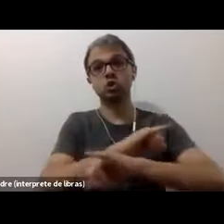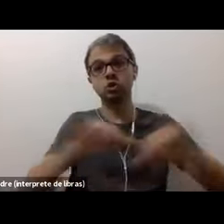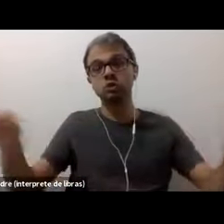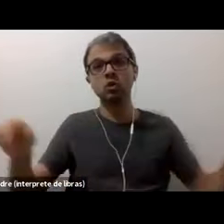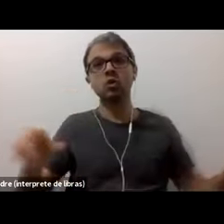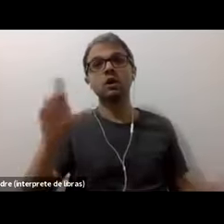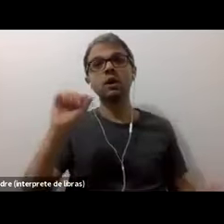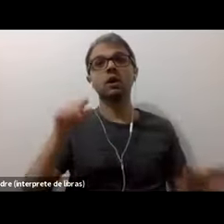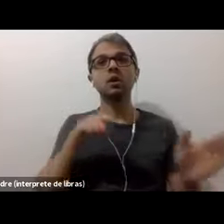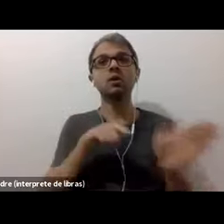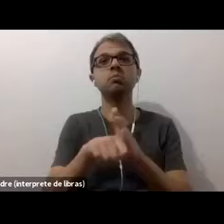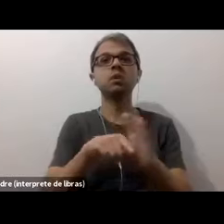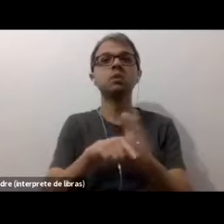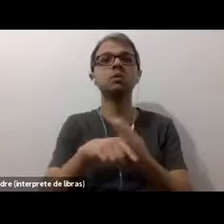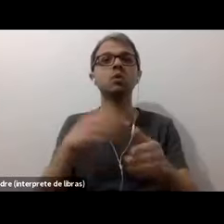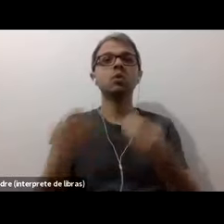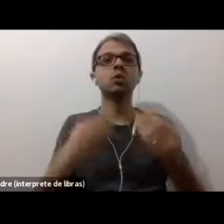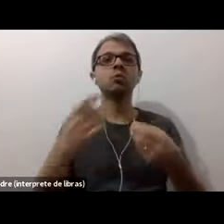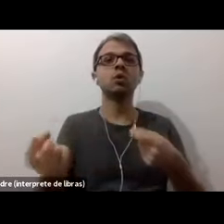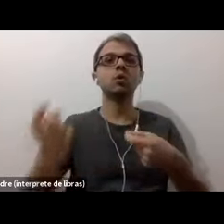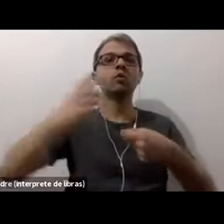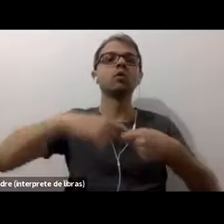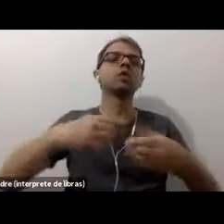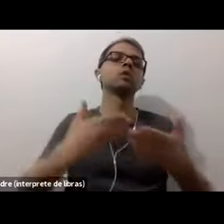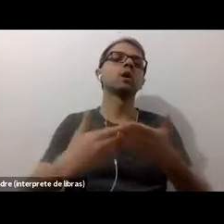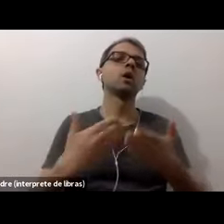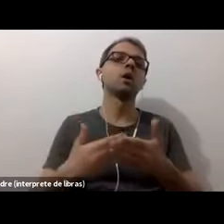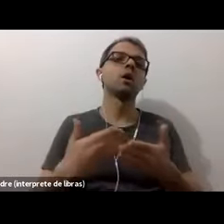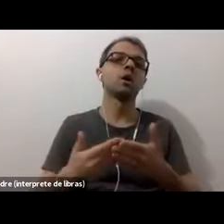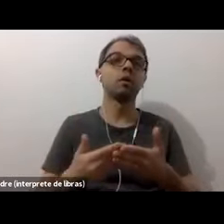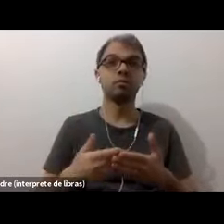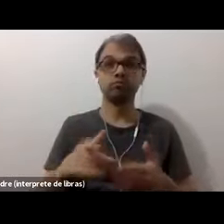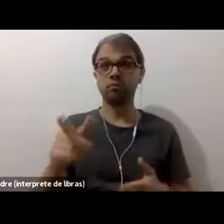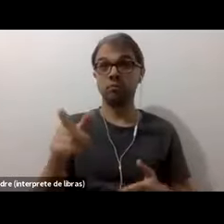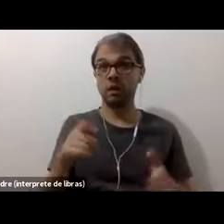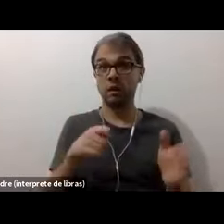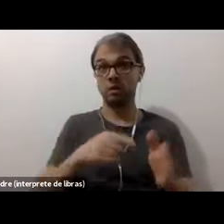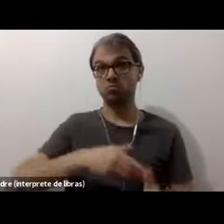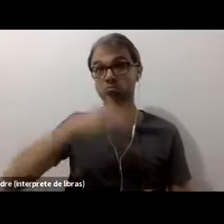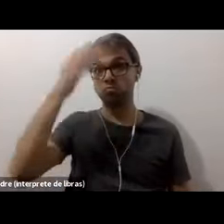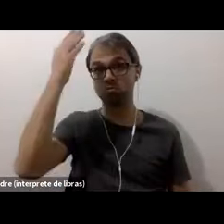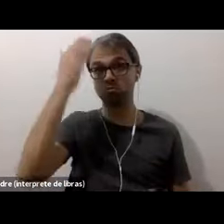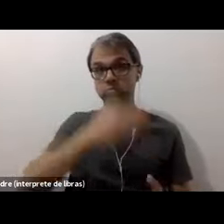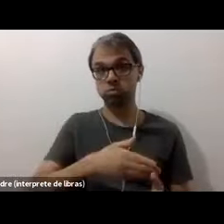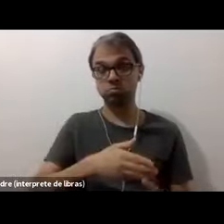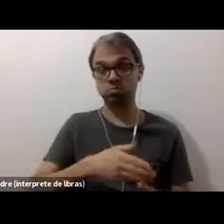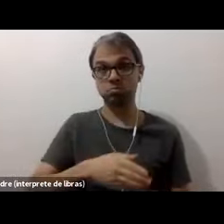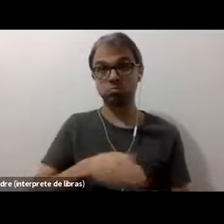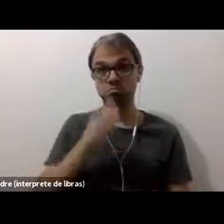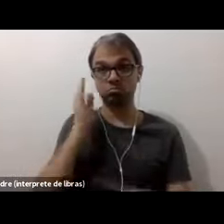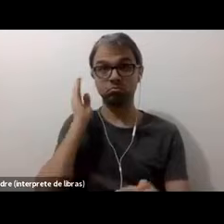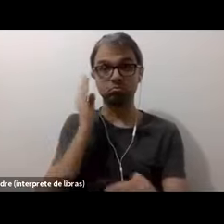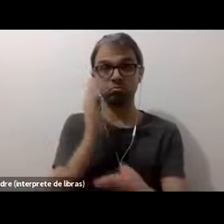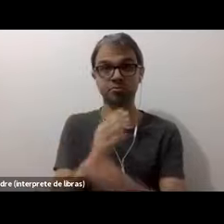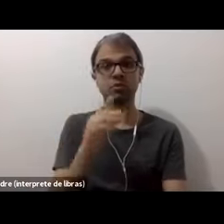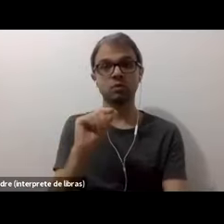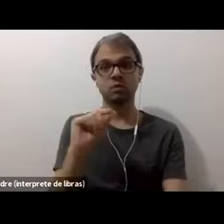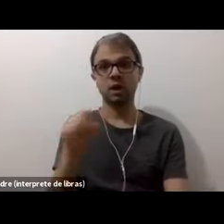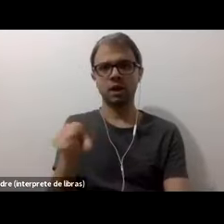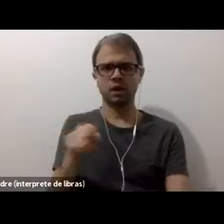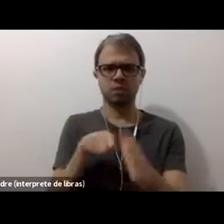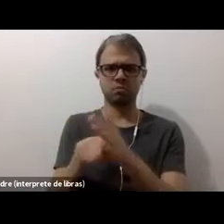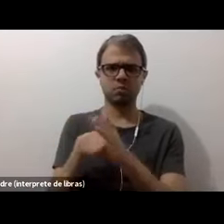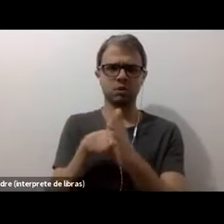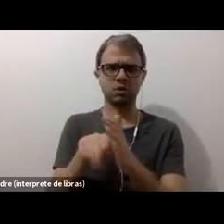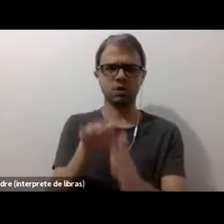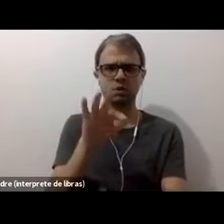esse documento traz um dado alarmante, sendo que isso aí não é um estudo que não fala da cidade de São Paulo, fala do